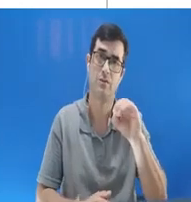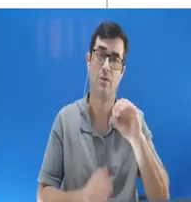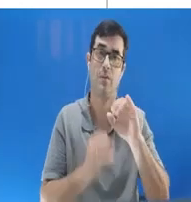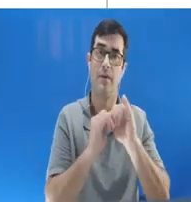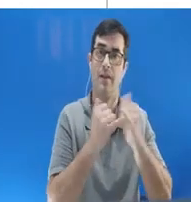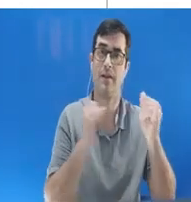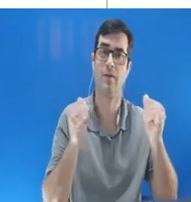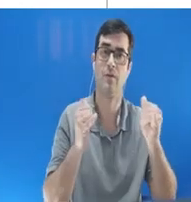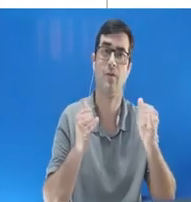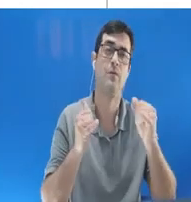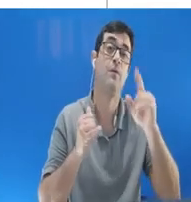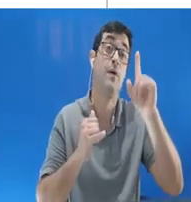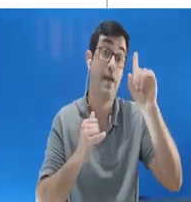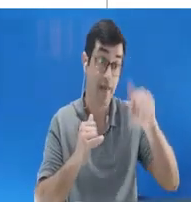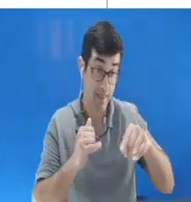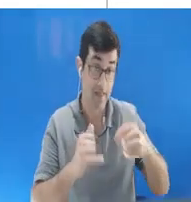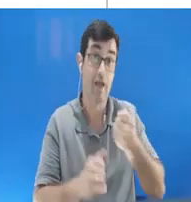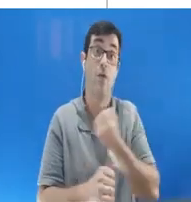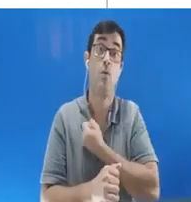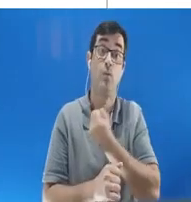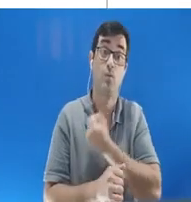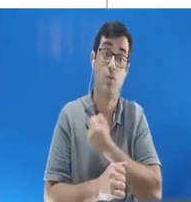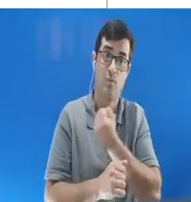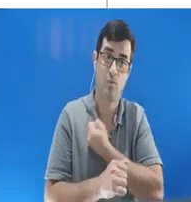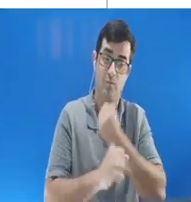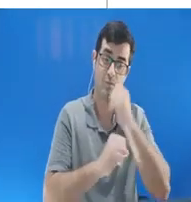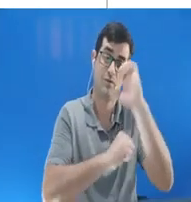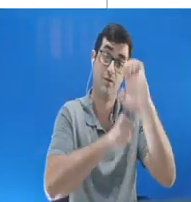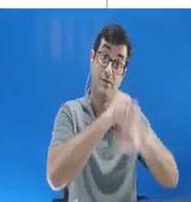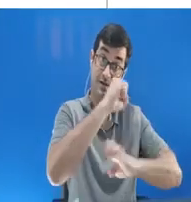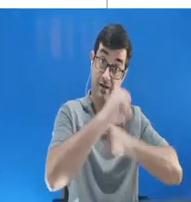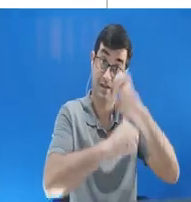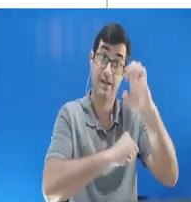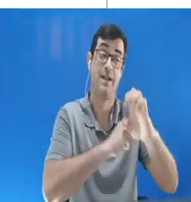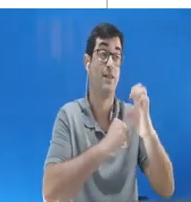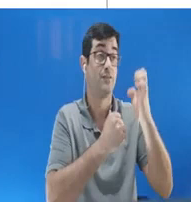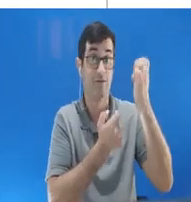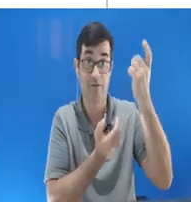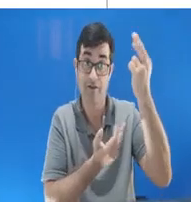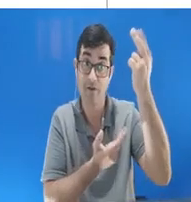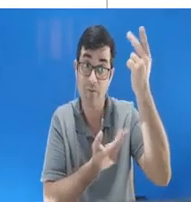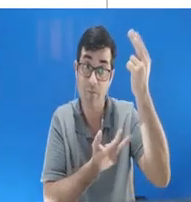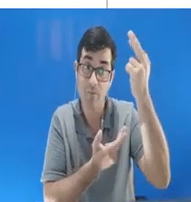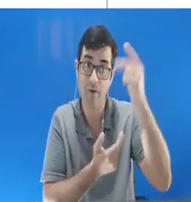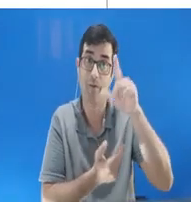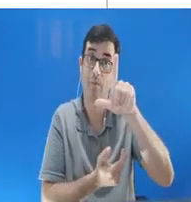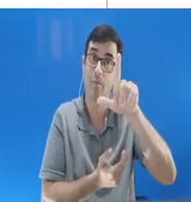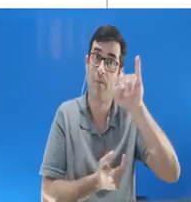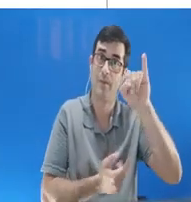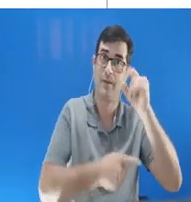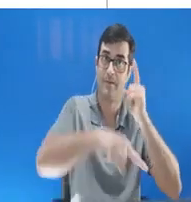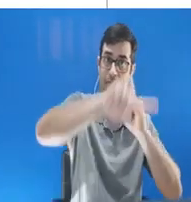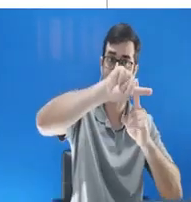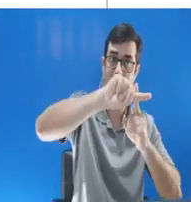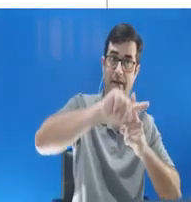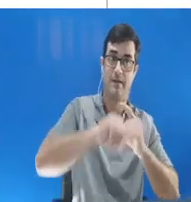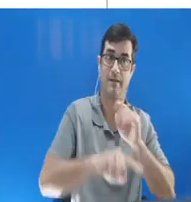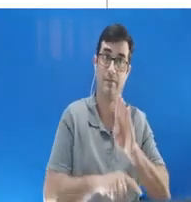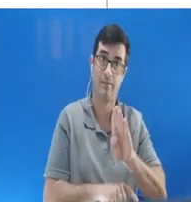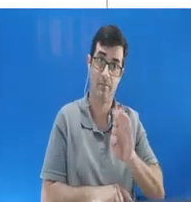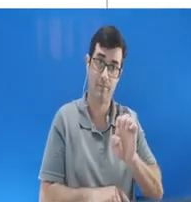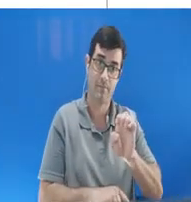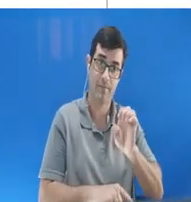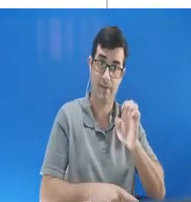são isoeletrônicos? Eles têm o mesmo número de elétrons, então o lítio mais e o berílio